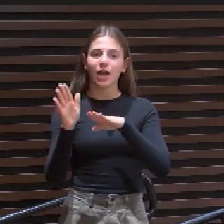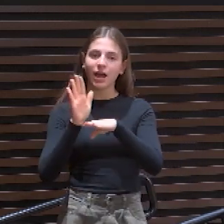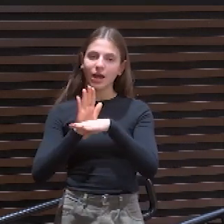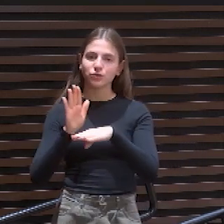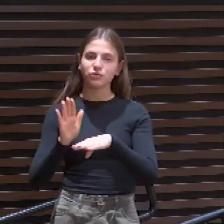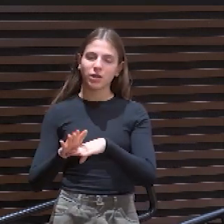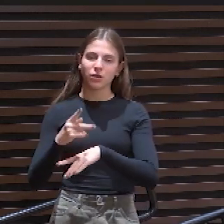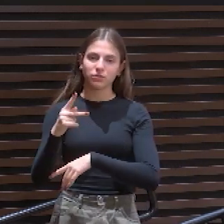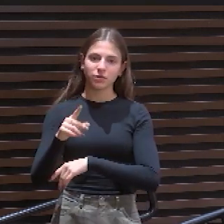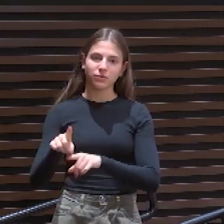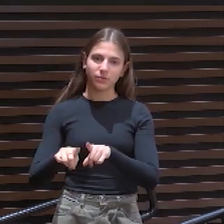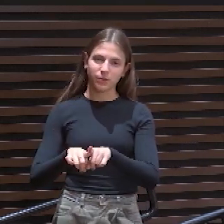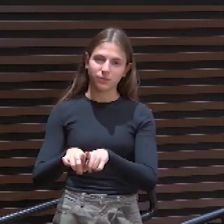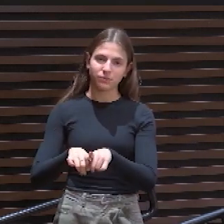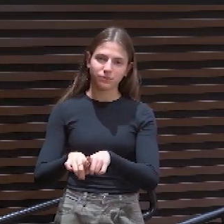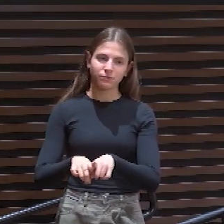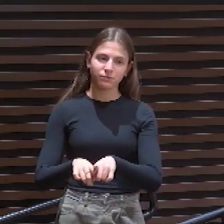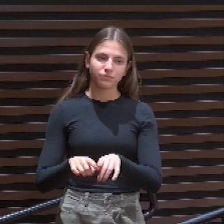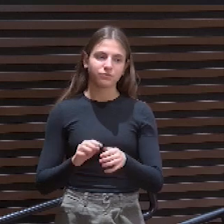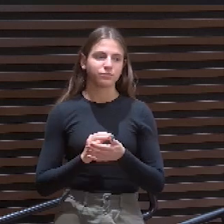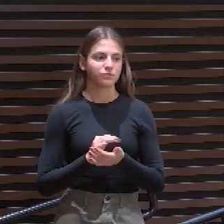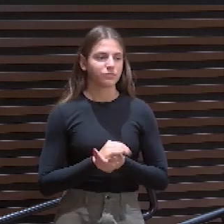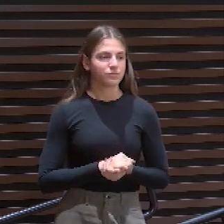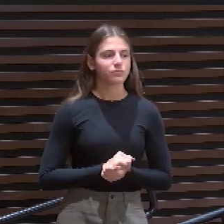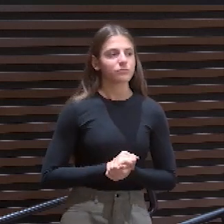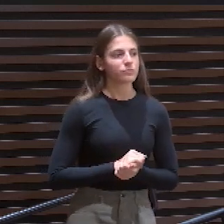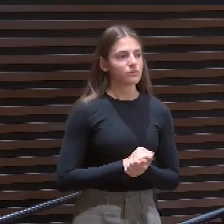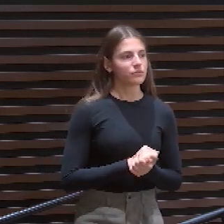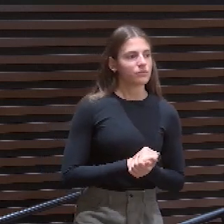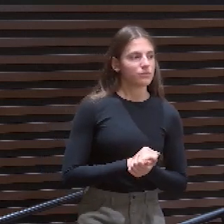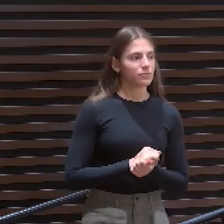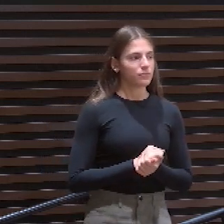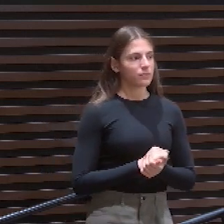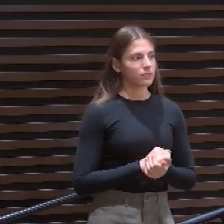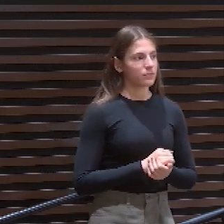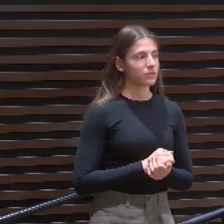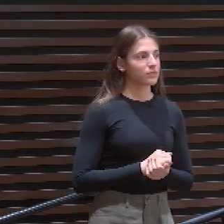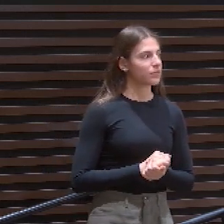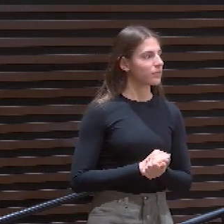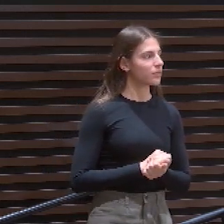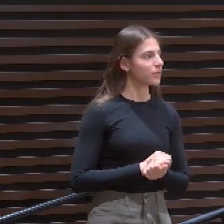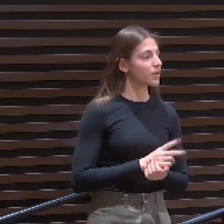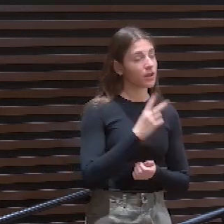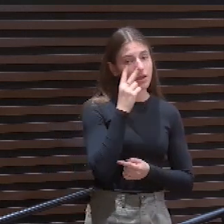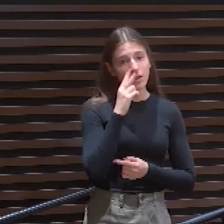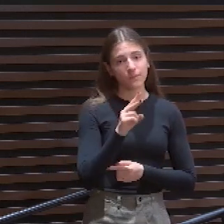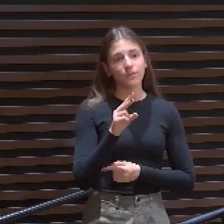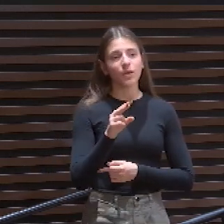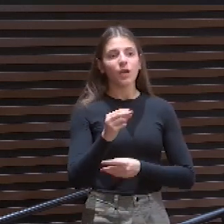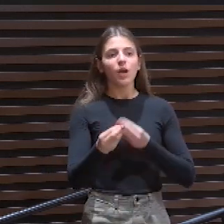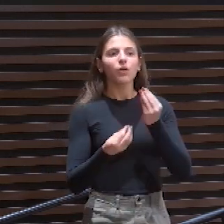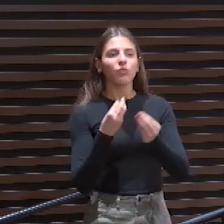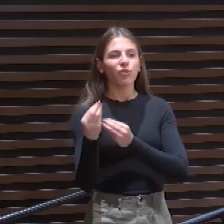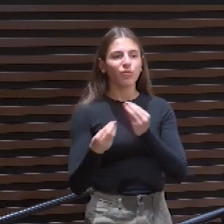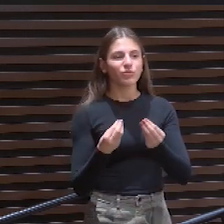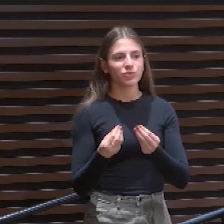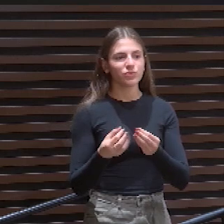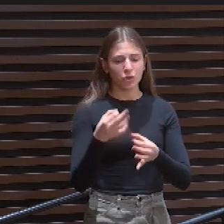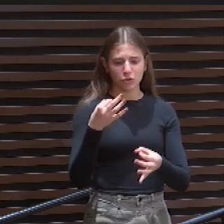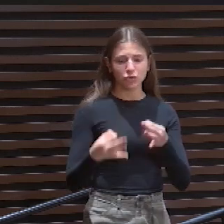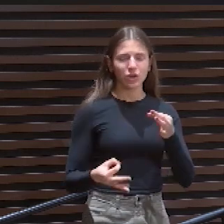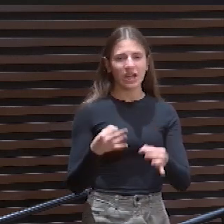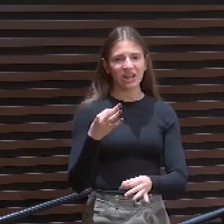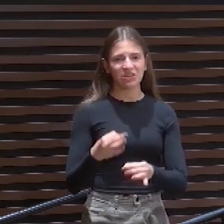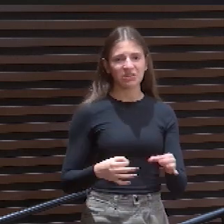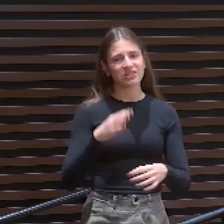irmão. Queridos, olha como nós somos péssimos julgadores. Primeiro, nós não olhamos